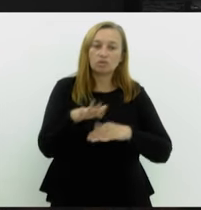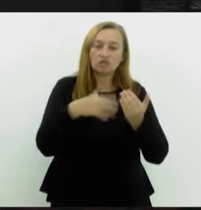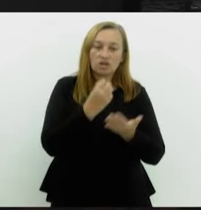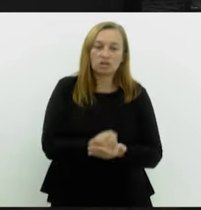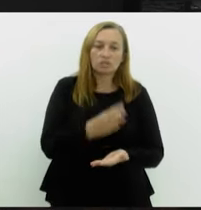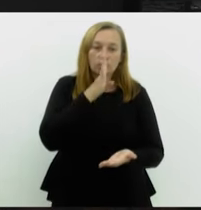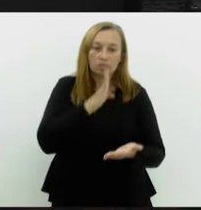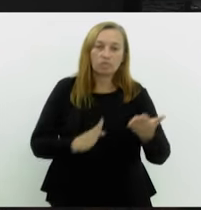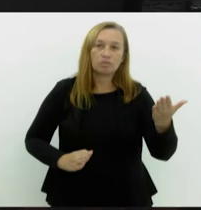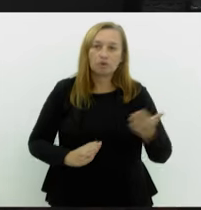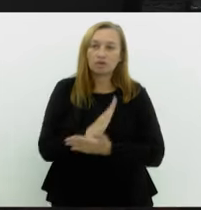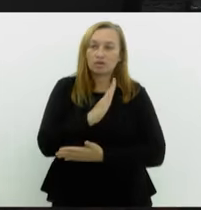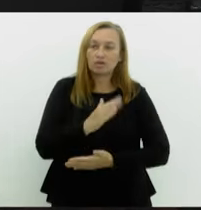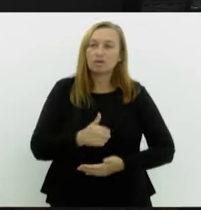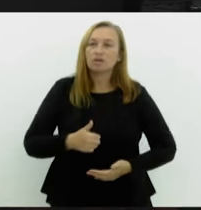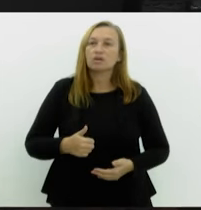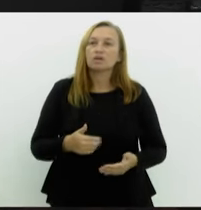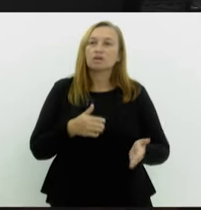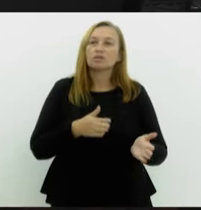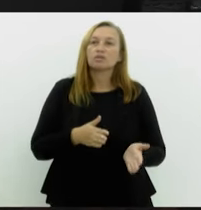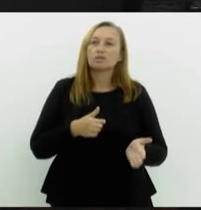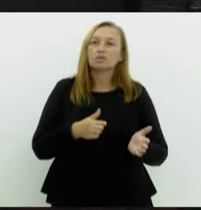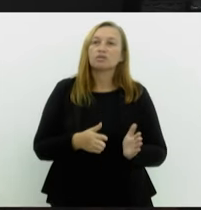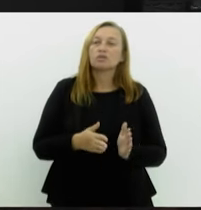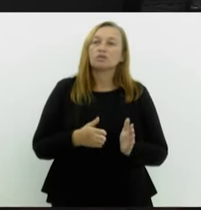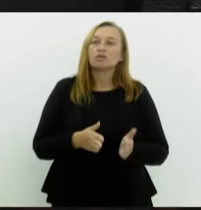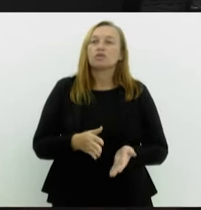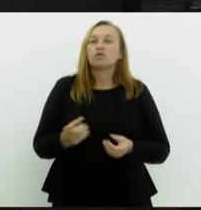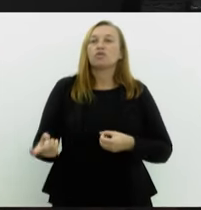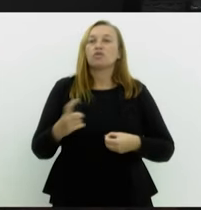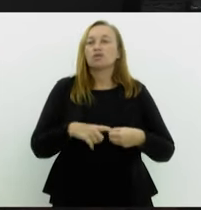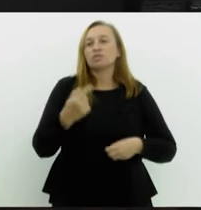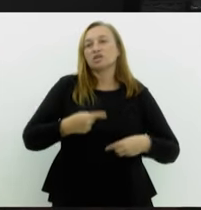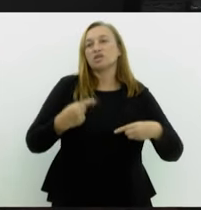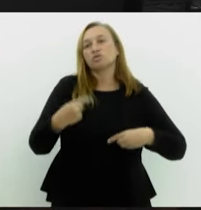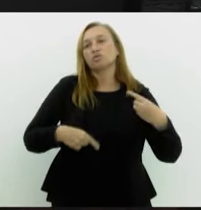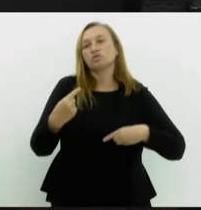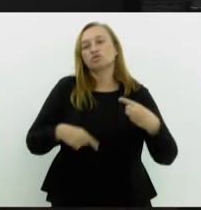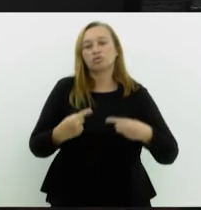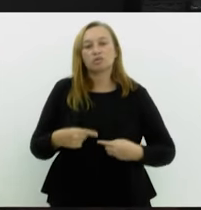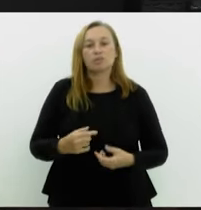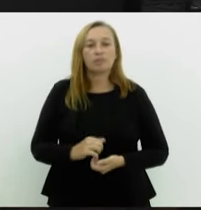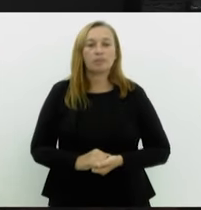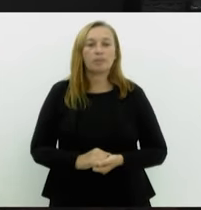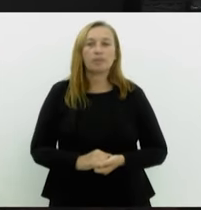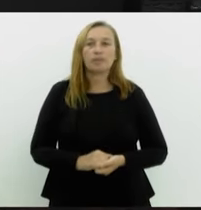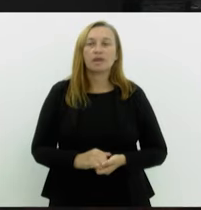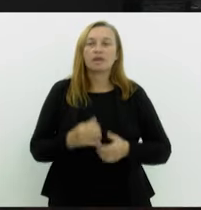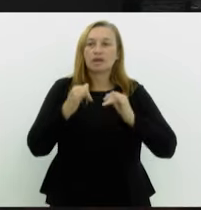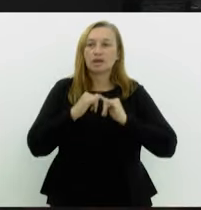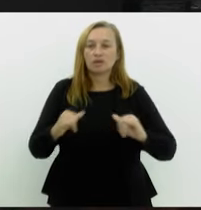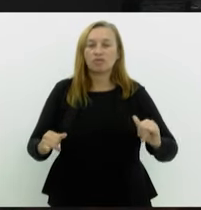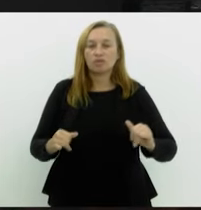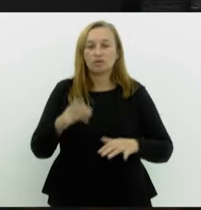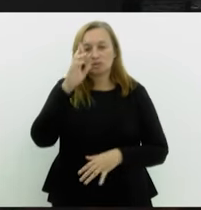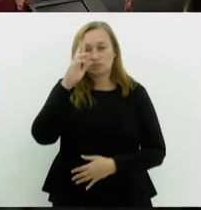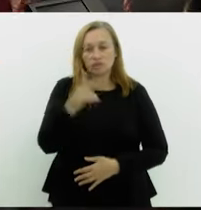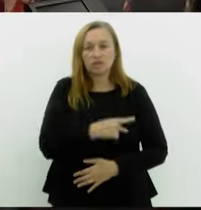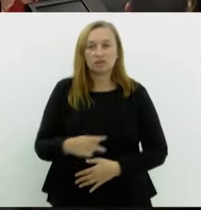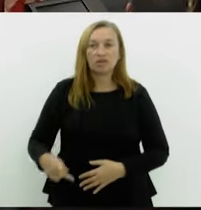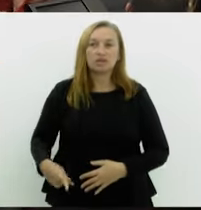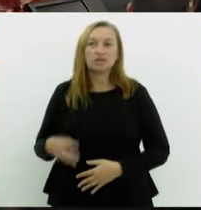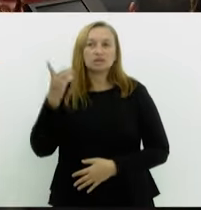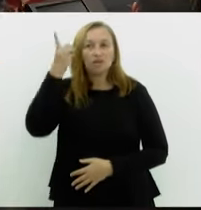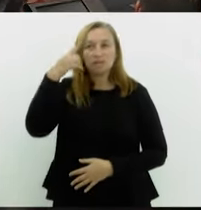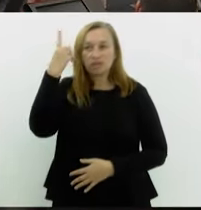como estão. Aprovado. Vai a redação do vencido para a segunda discussão. Para declarar voto, presidente. Deputada Dani